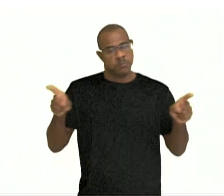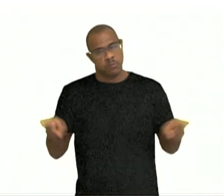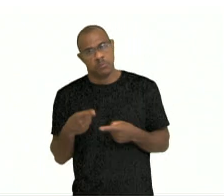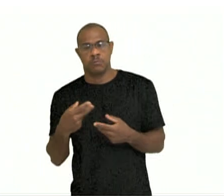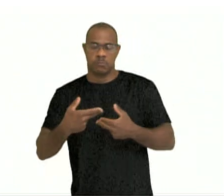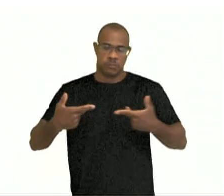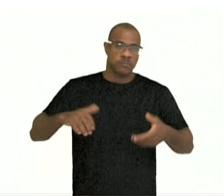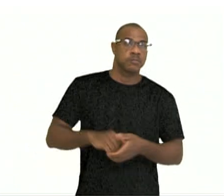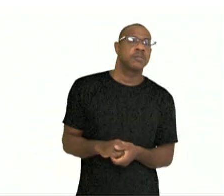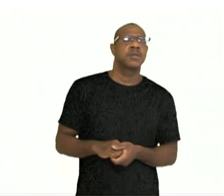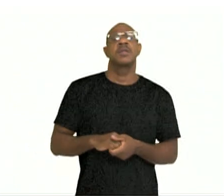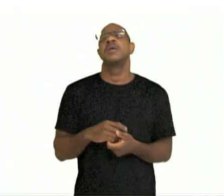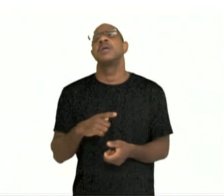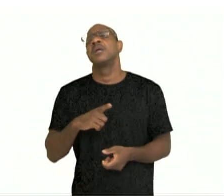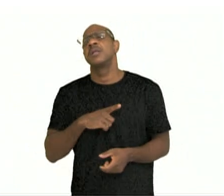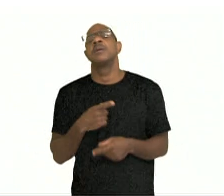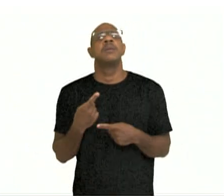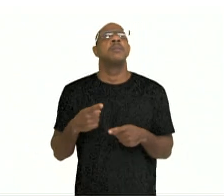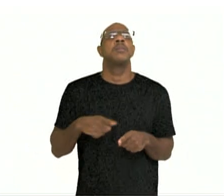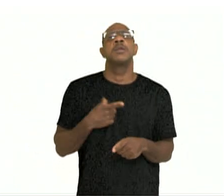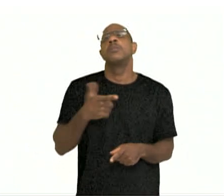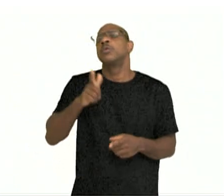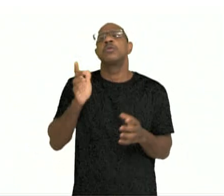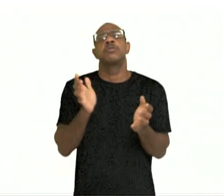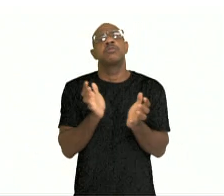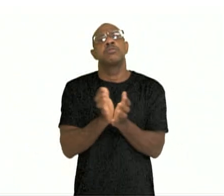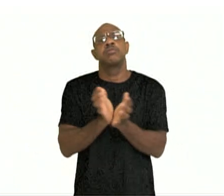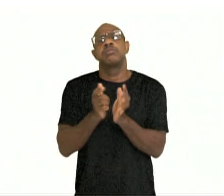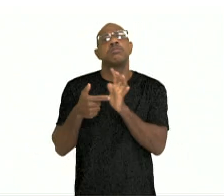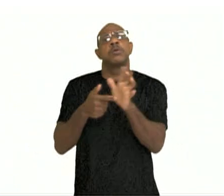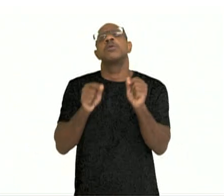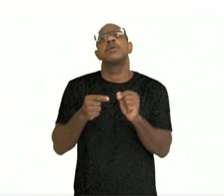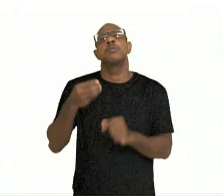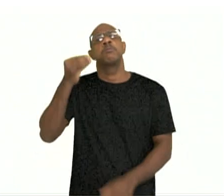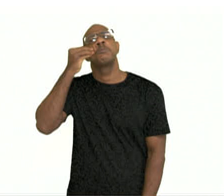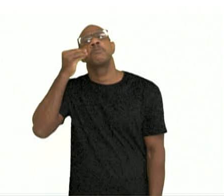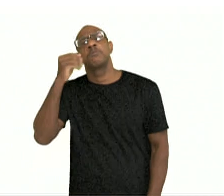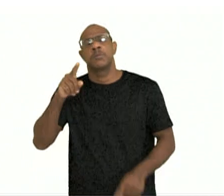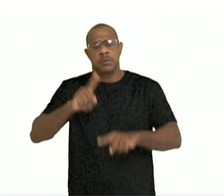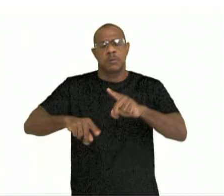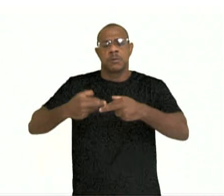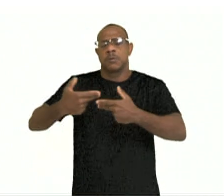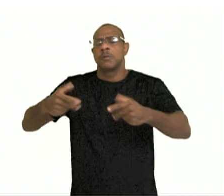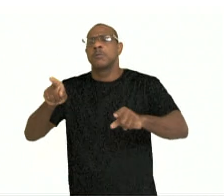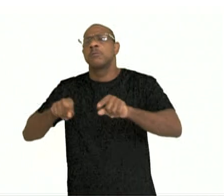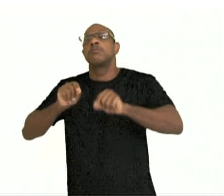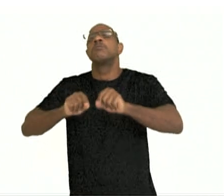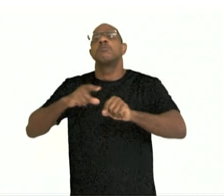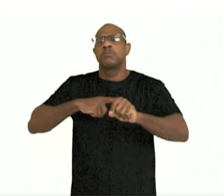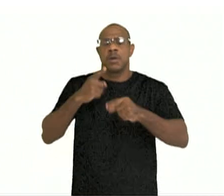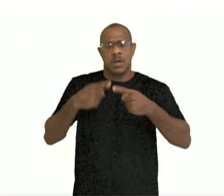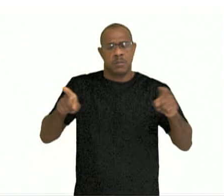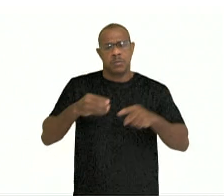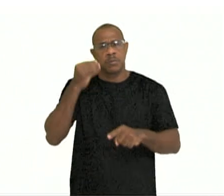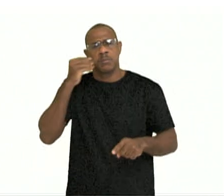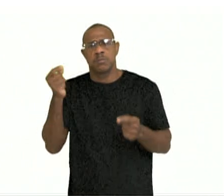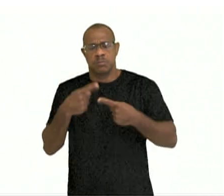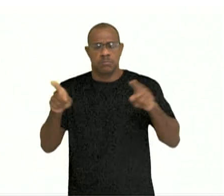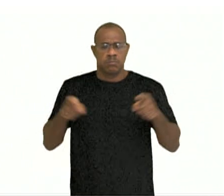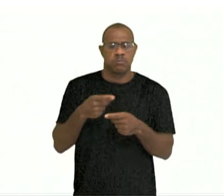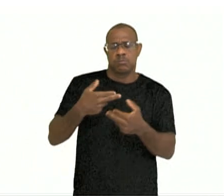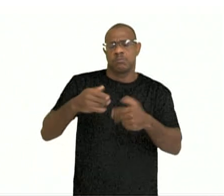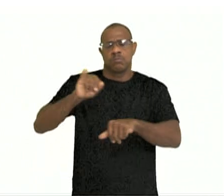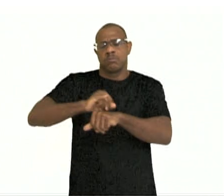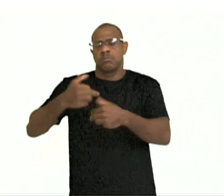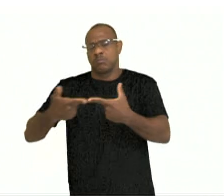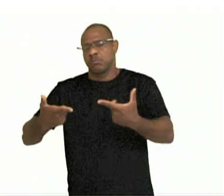muitos álbuns são considerados experimentais. Além de instrumentos musicais, a música experimental também pode utilizar-se de sons, de objetos e